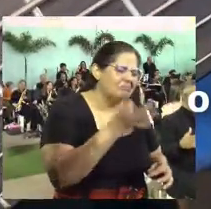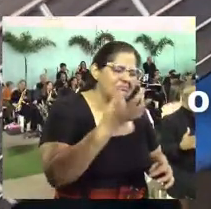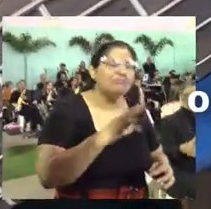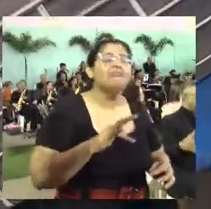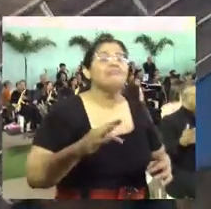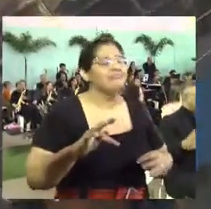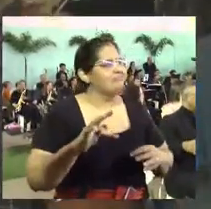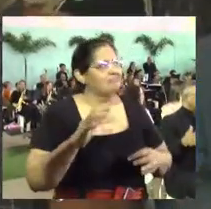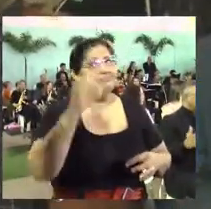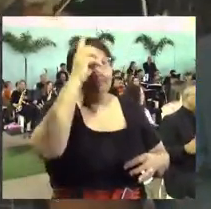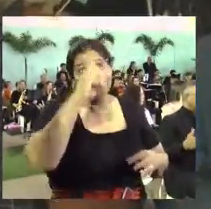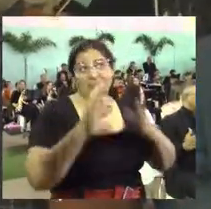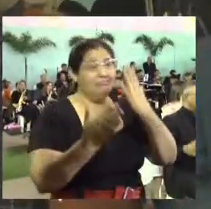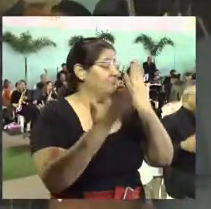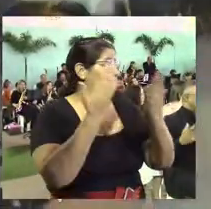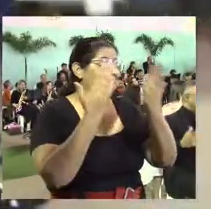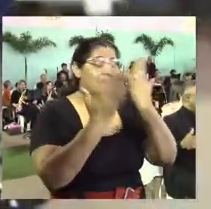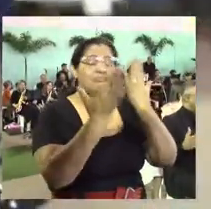se focar